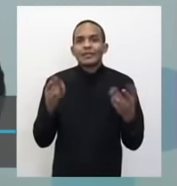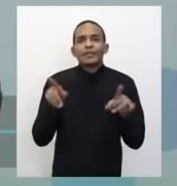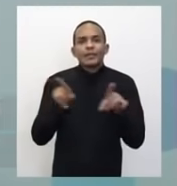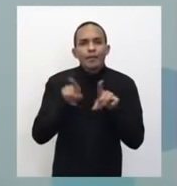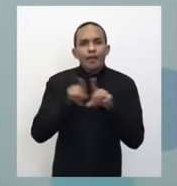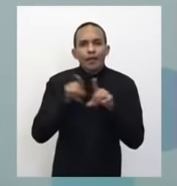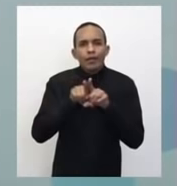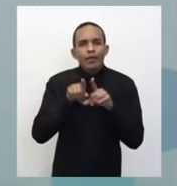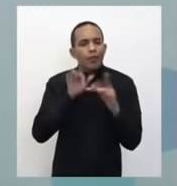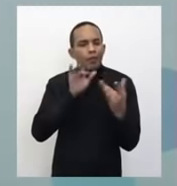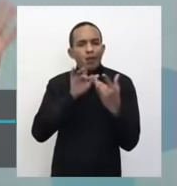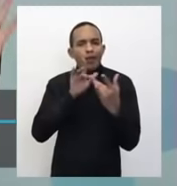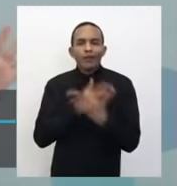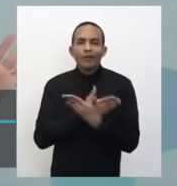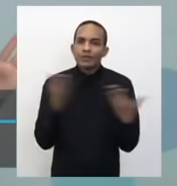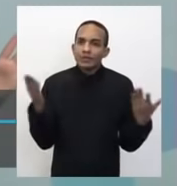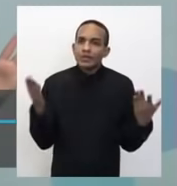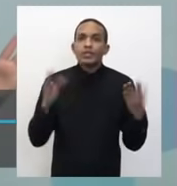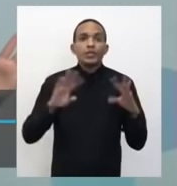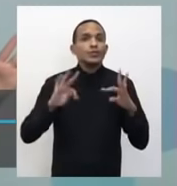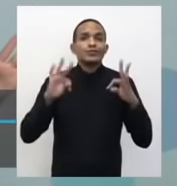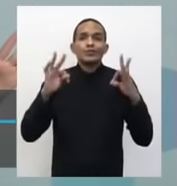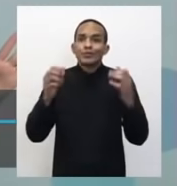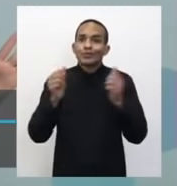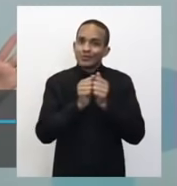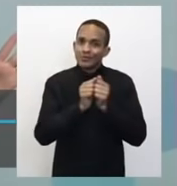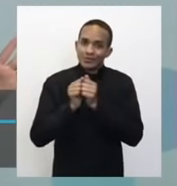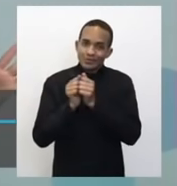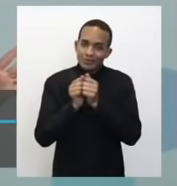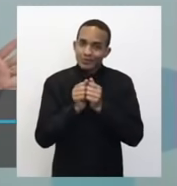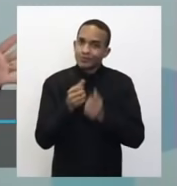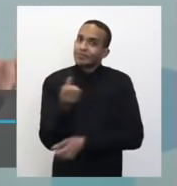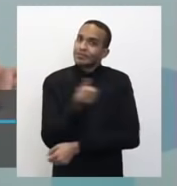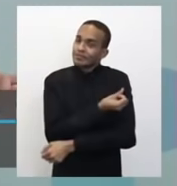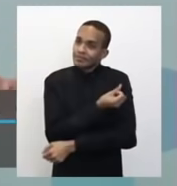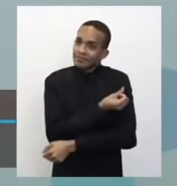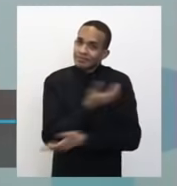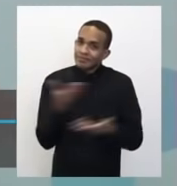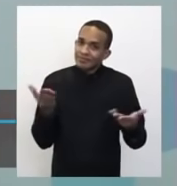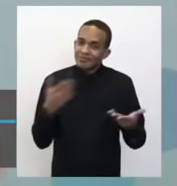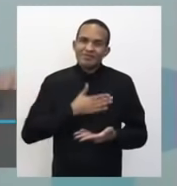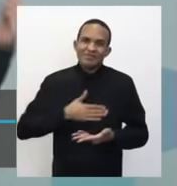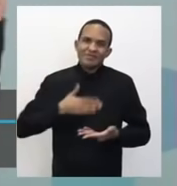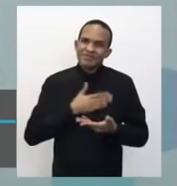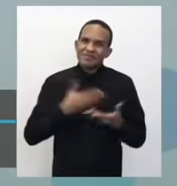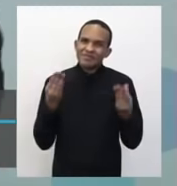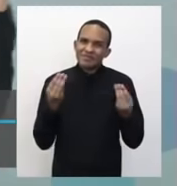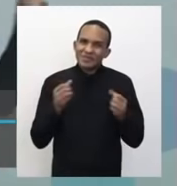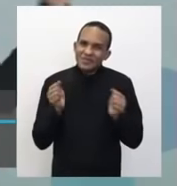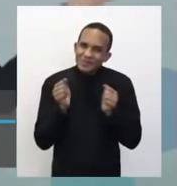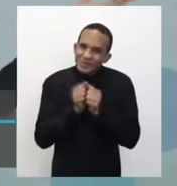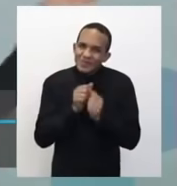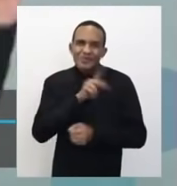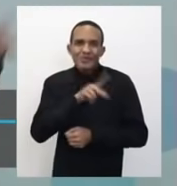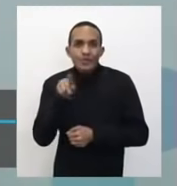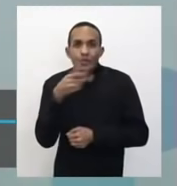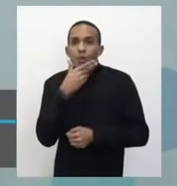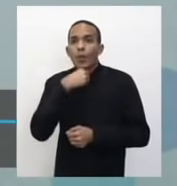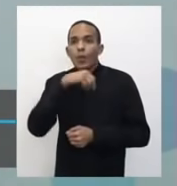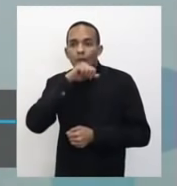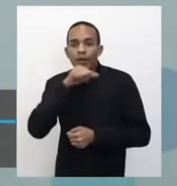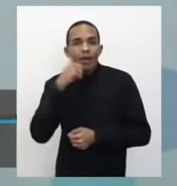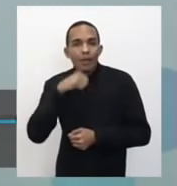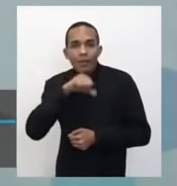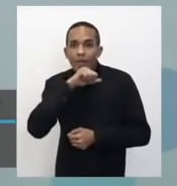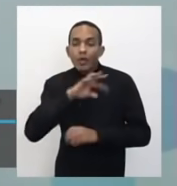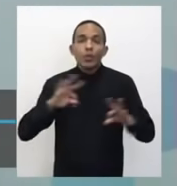conectada com vocês e estamos todo mundo junto, né, Sexto? Um prazer enorme estar aqui com vocês, professores, papai, mamãe, todo mundo que